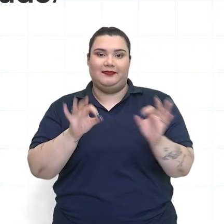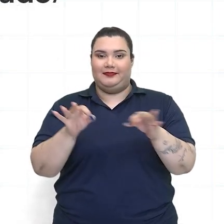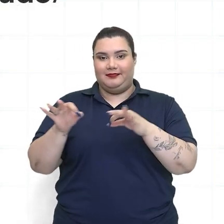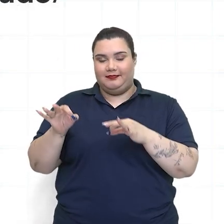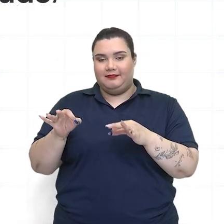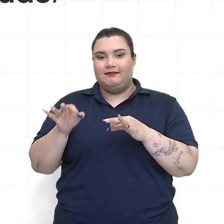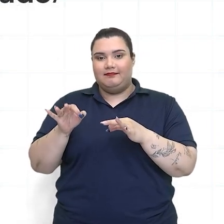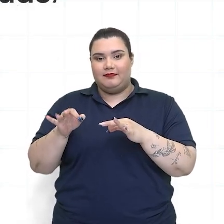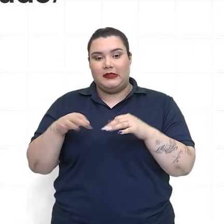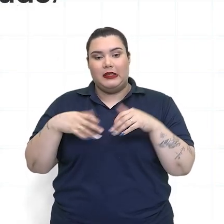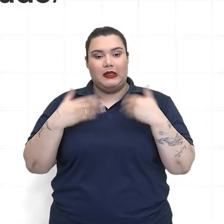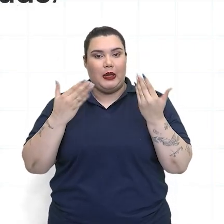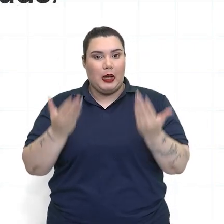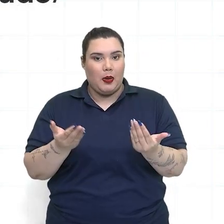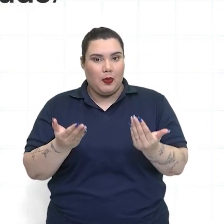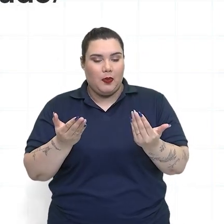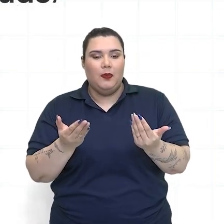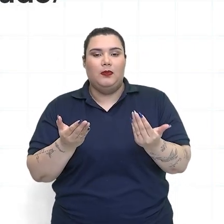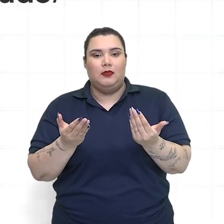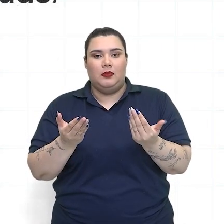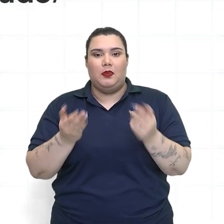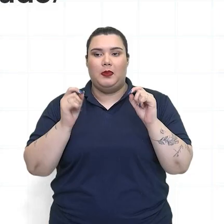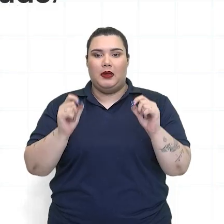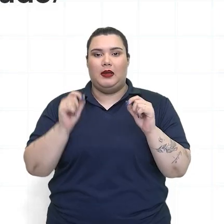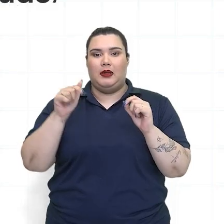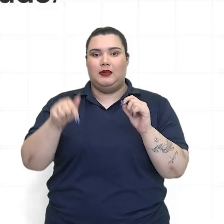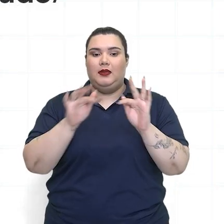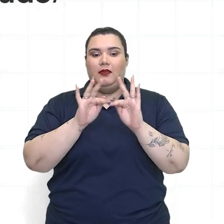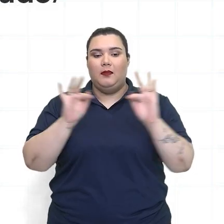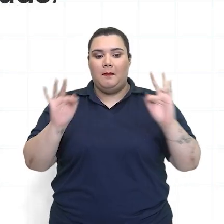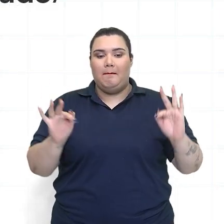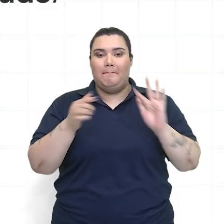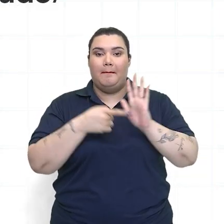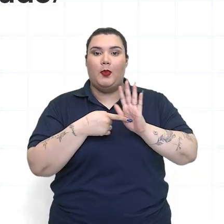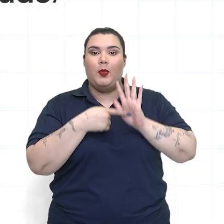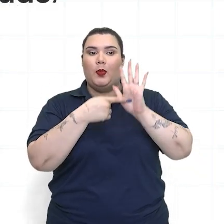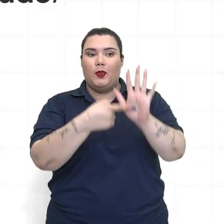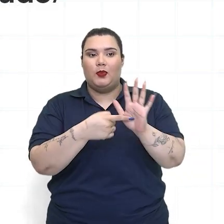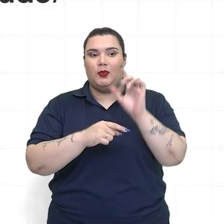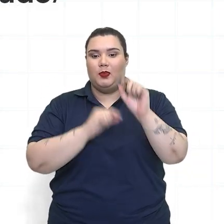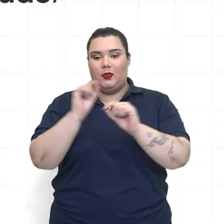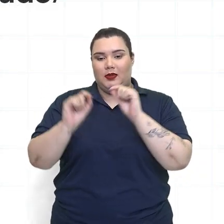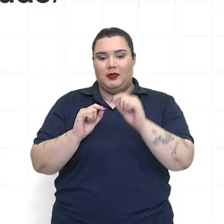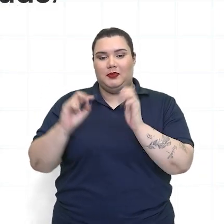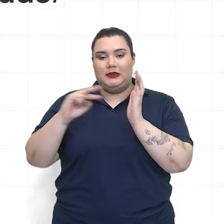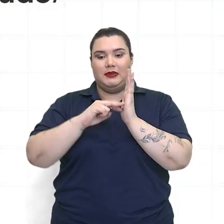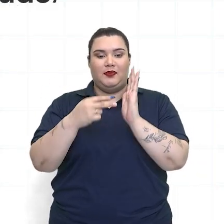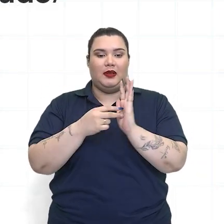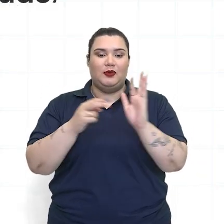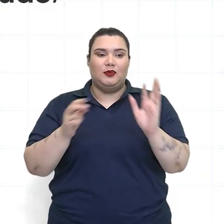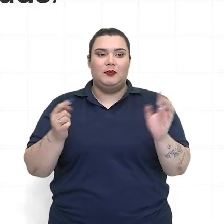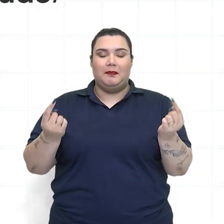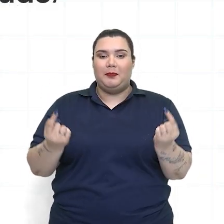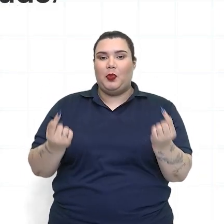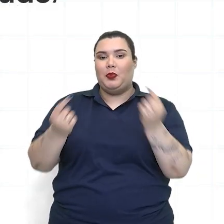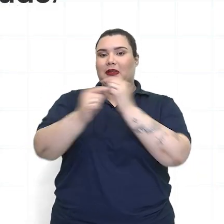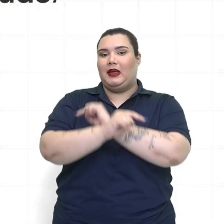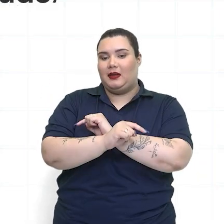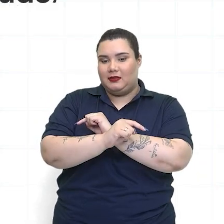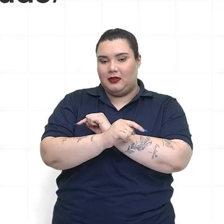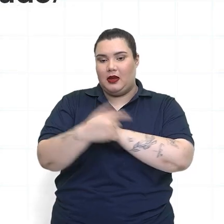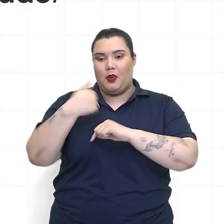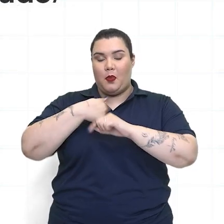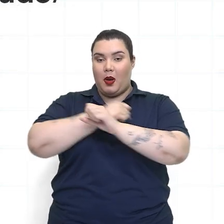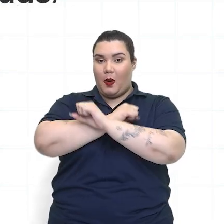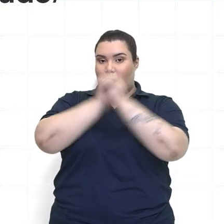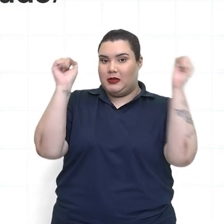E justamente essa frase, ela vai trazer o sentido inverso, né? Eu acordo mais cedo para